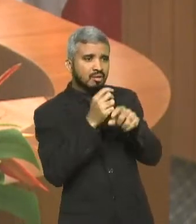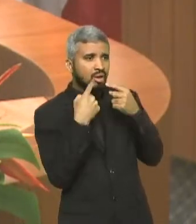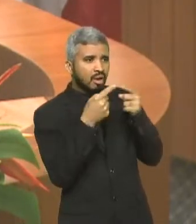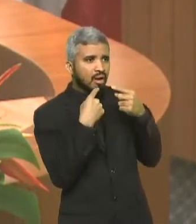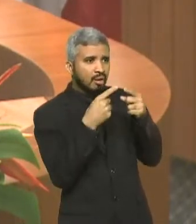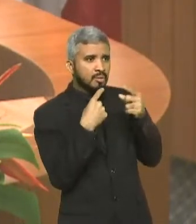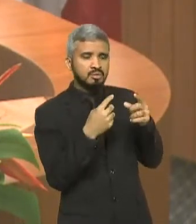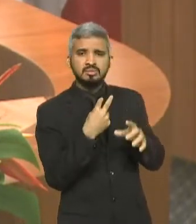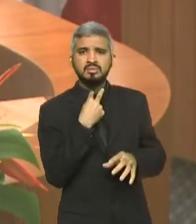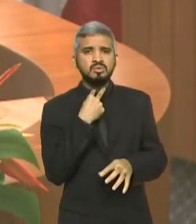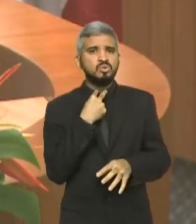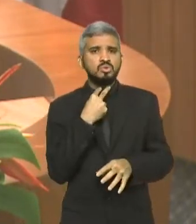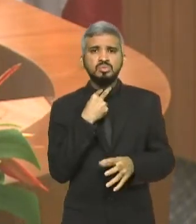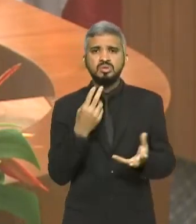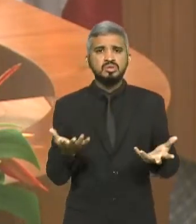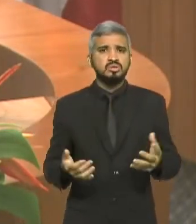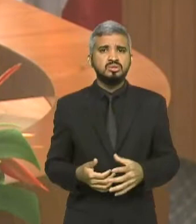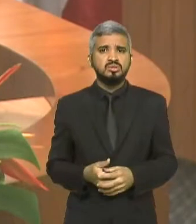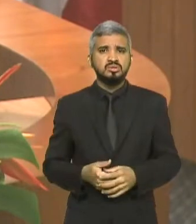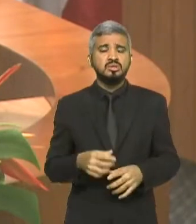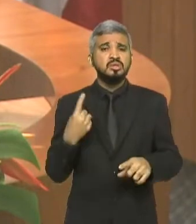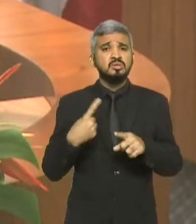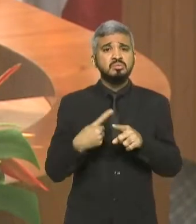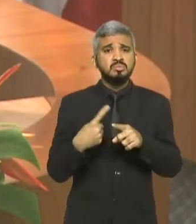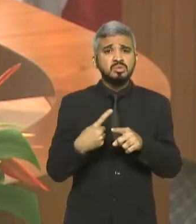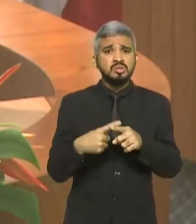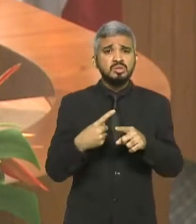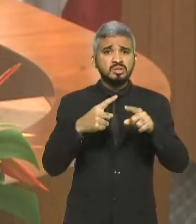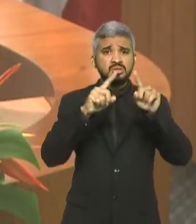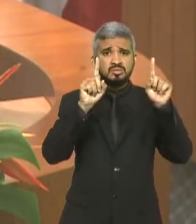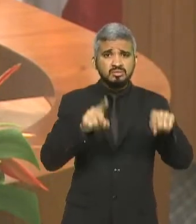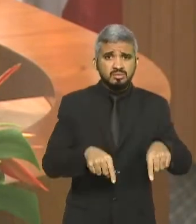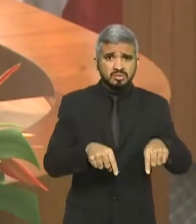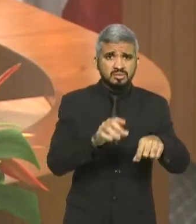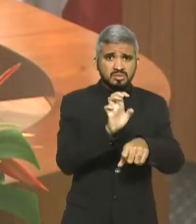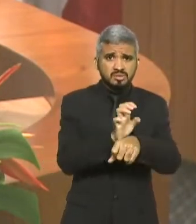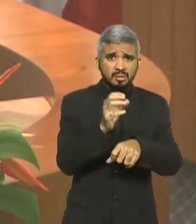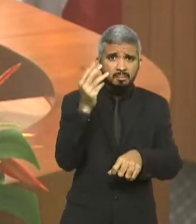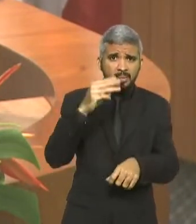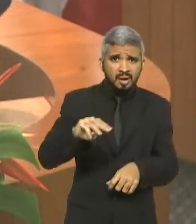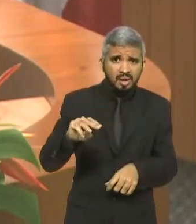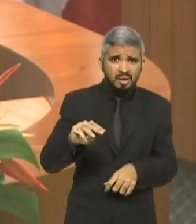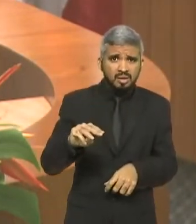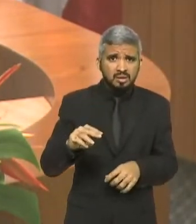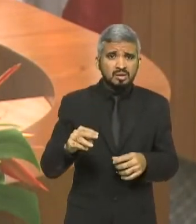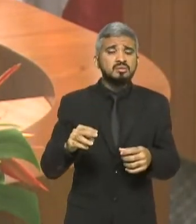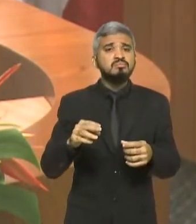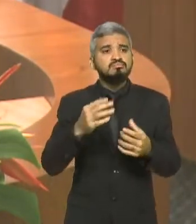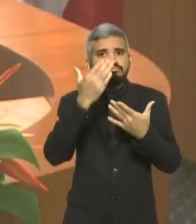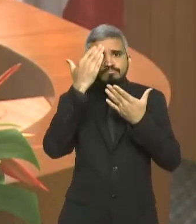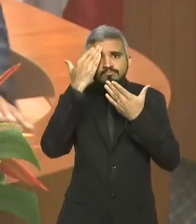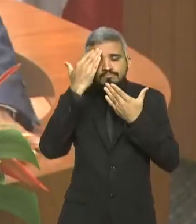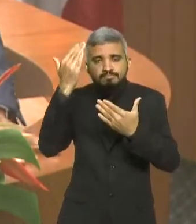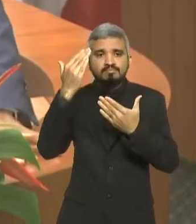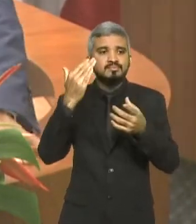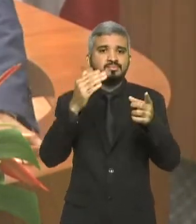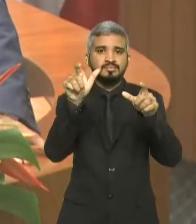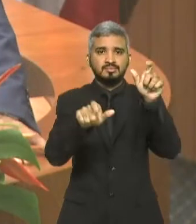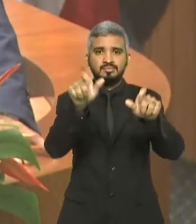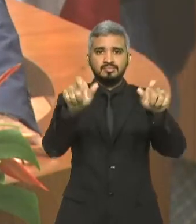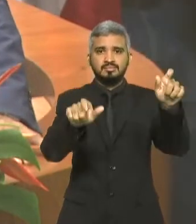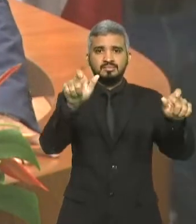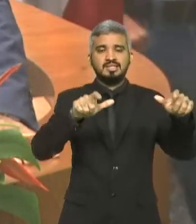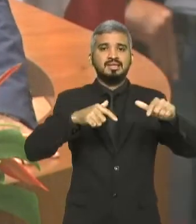São servidores públicos do Estado do Maranhão, que hoje o Estado do Maranhão só não está pior, graças aos servidores públicos. E os